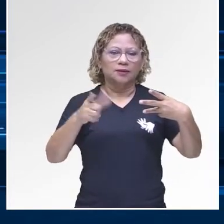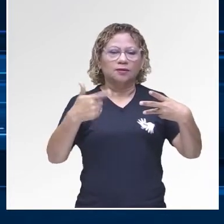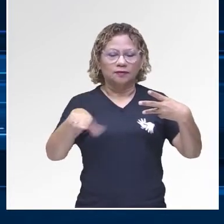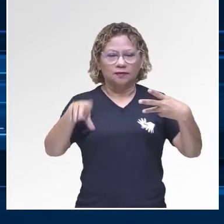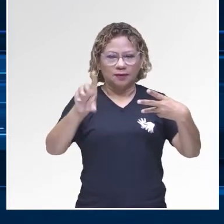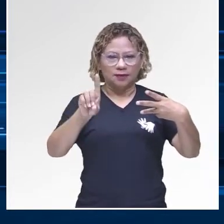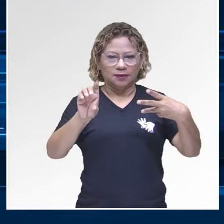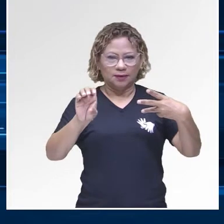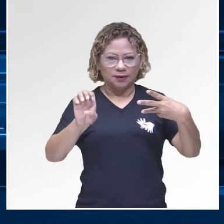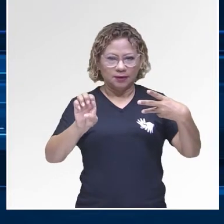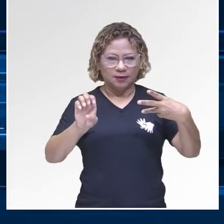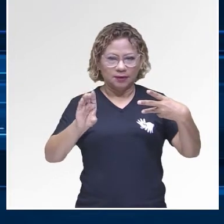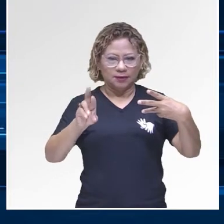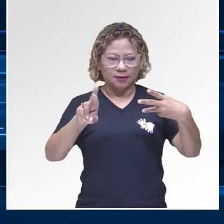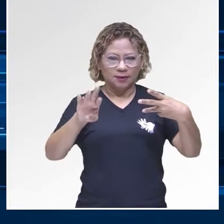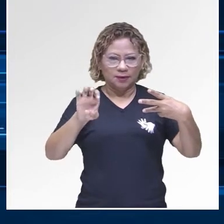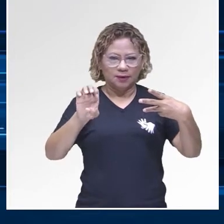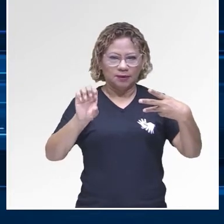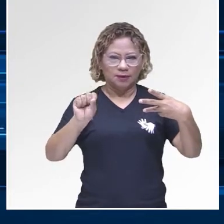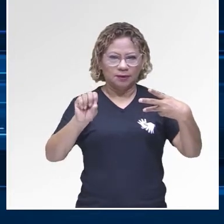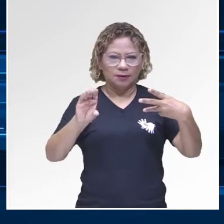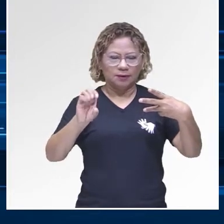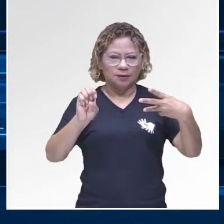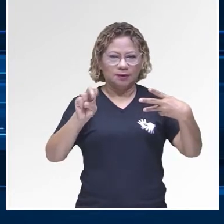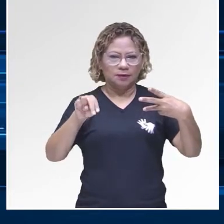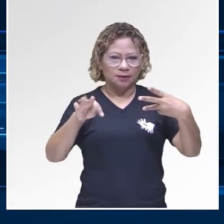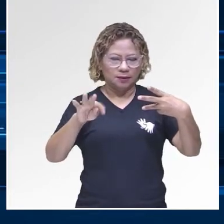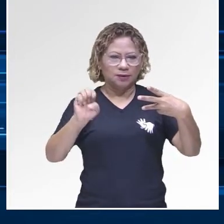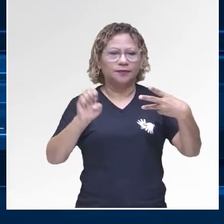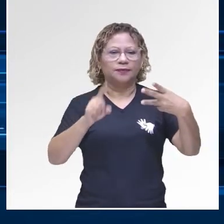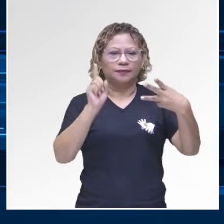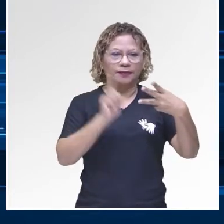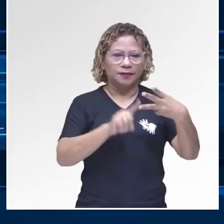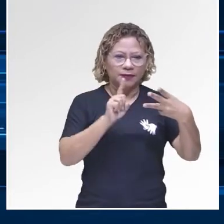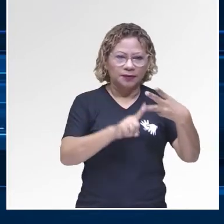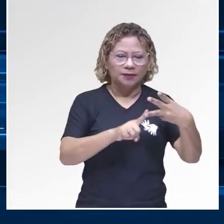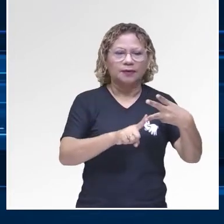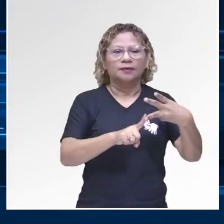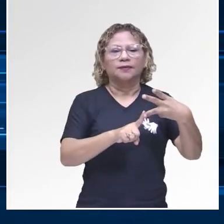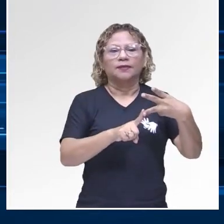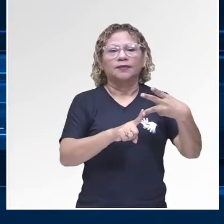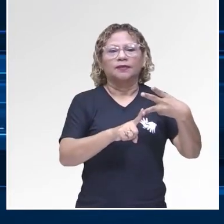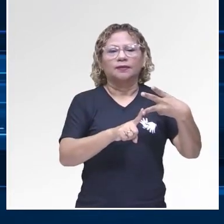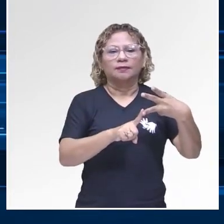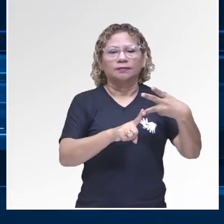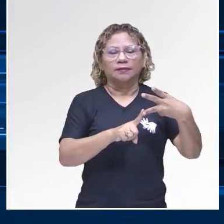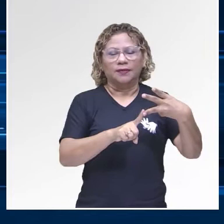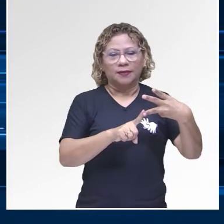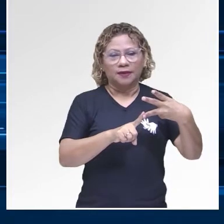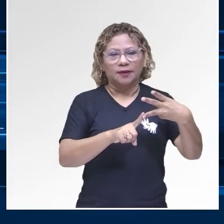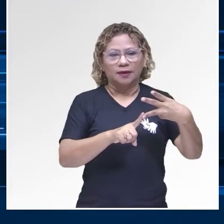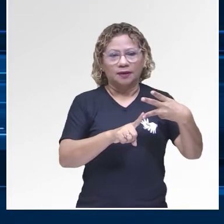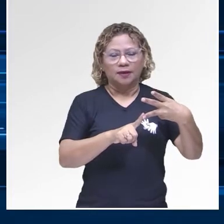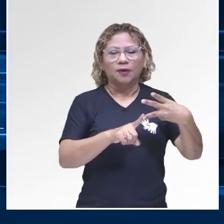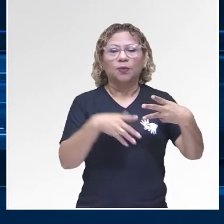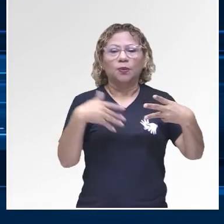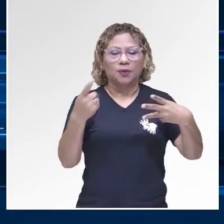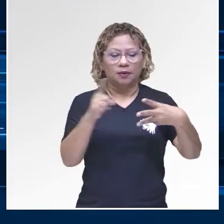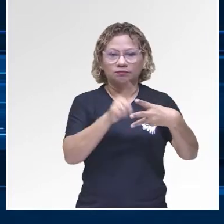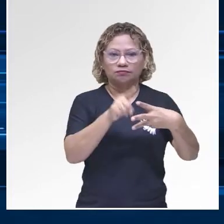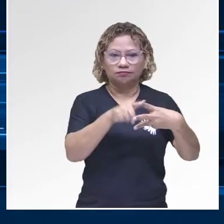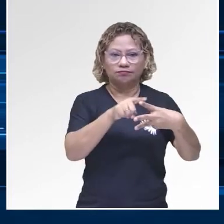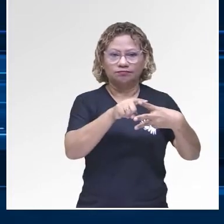primeira classificação que nós estamos vendo aqui, quando ela é uma PA crescente. Quando ela é crescente? Quando